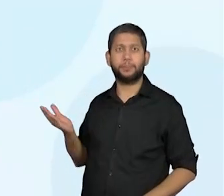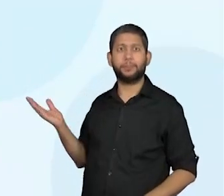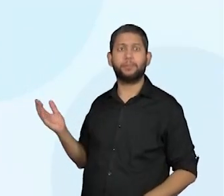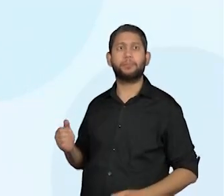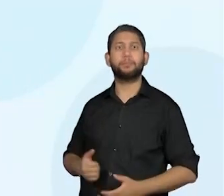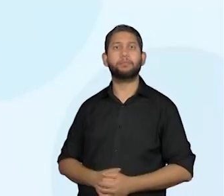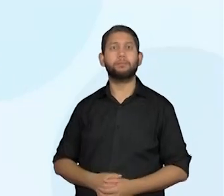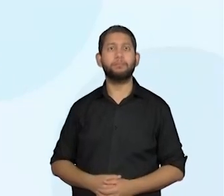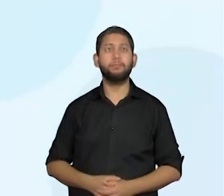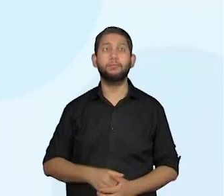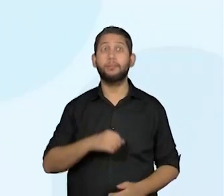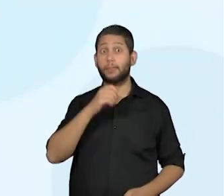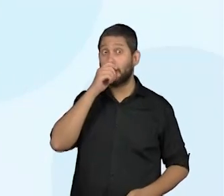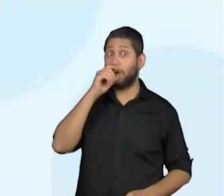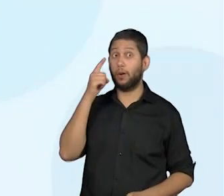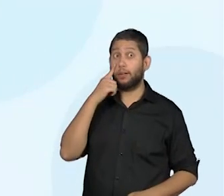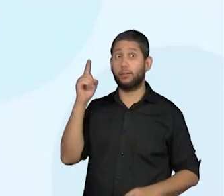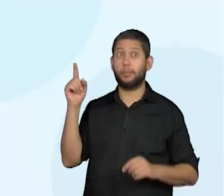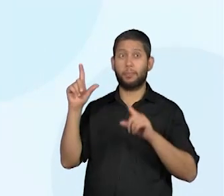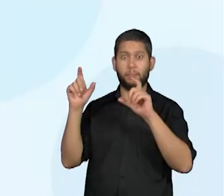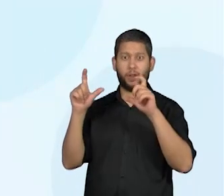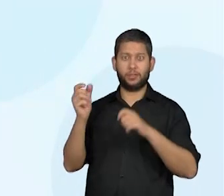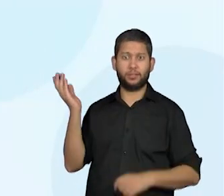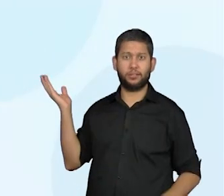Muito bem, olha só essa imagem.